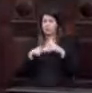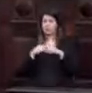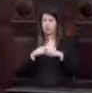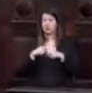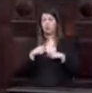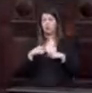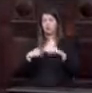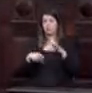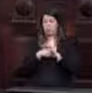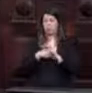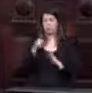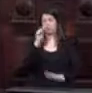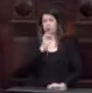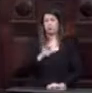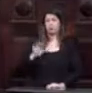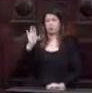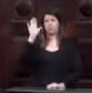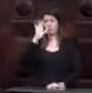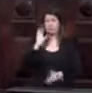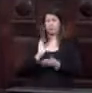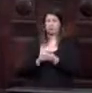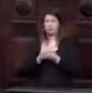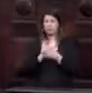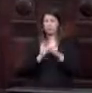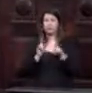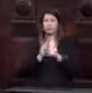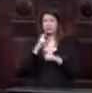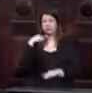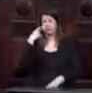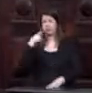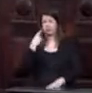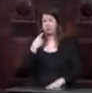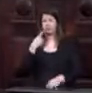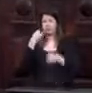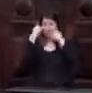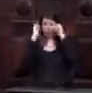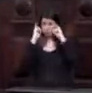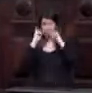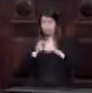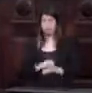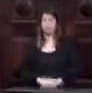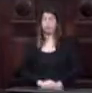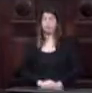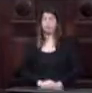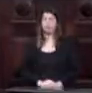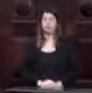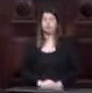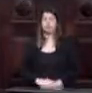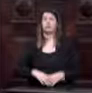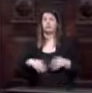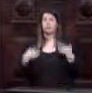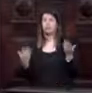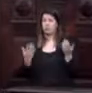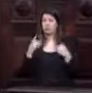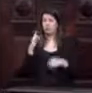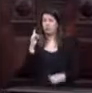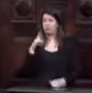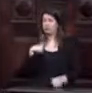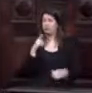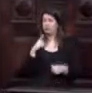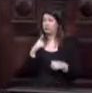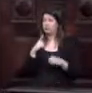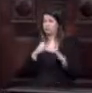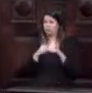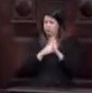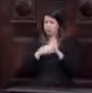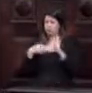Tesouro Nacional e a Procuradoria da Fazenda Nacional. Então, é um